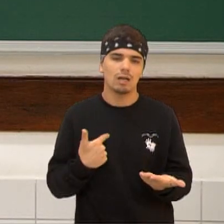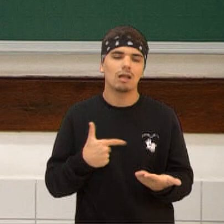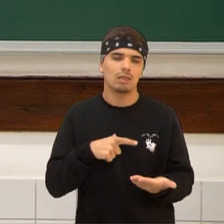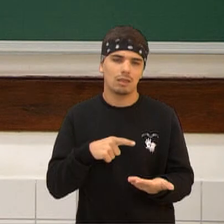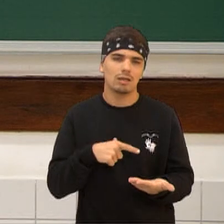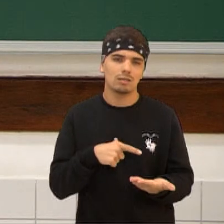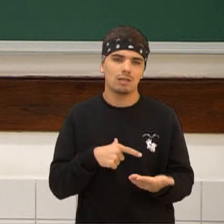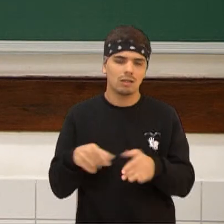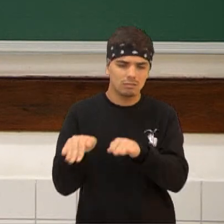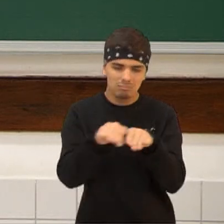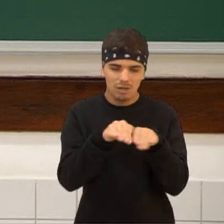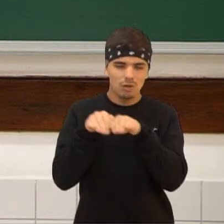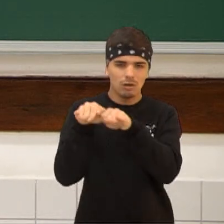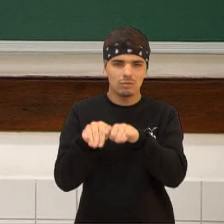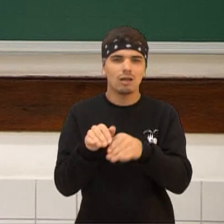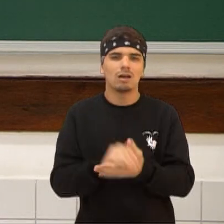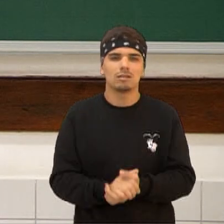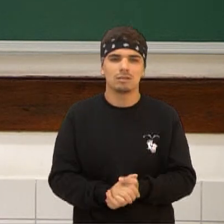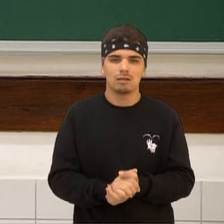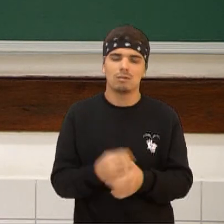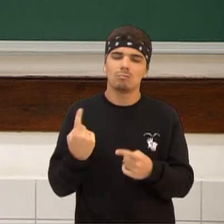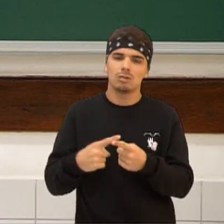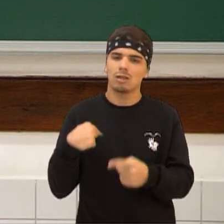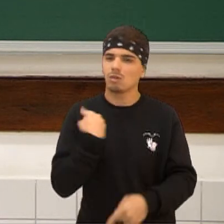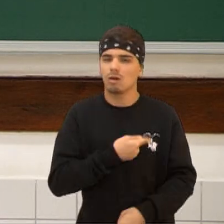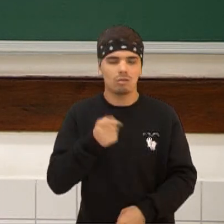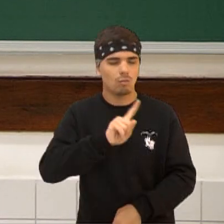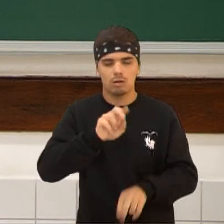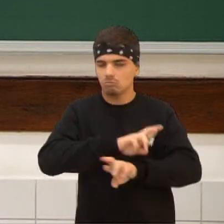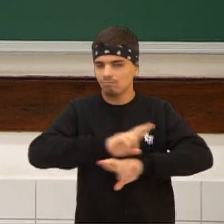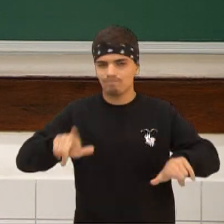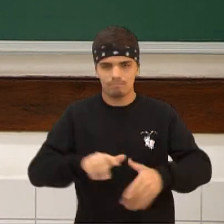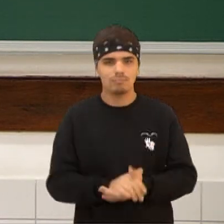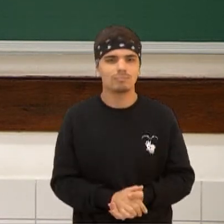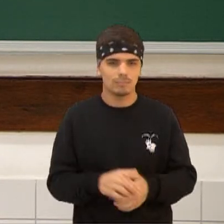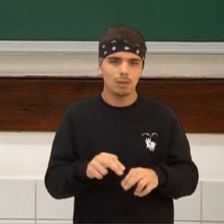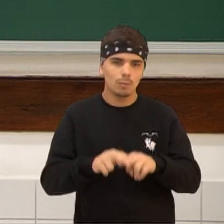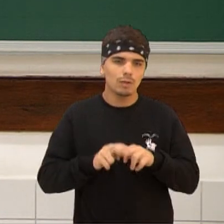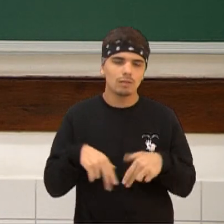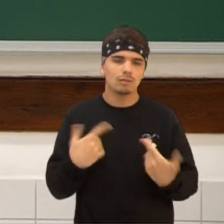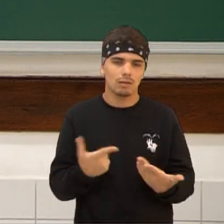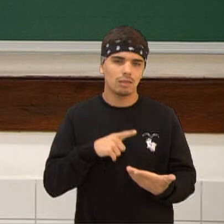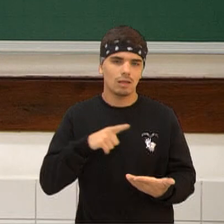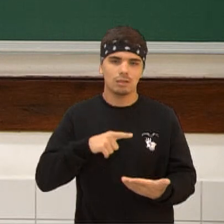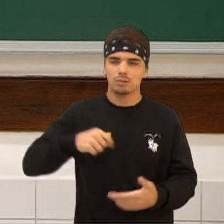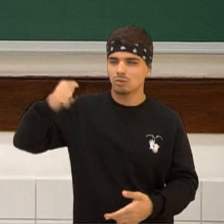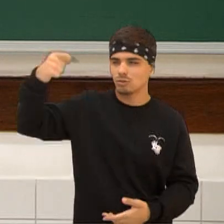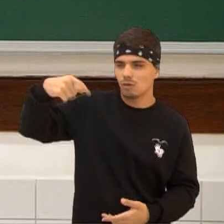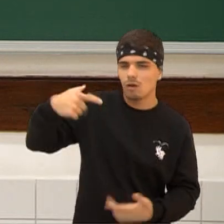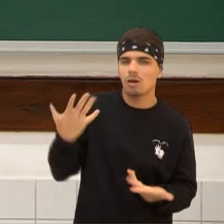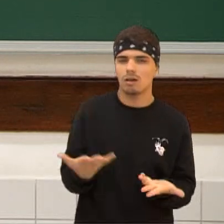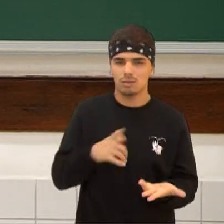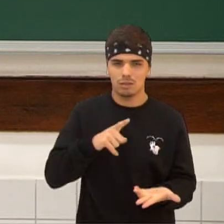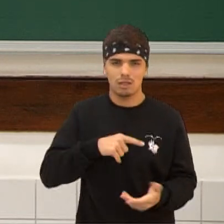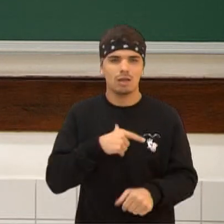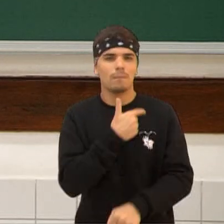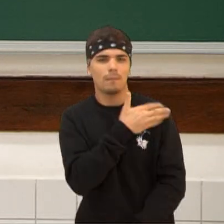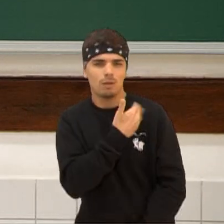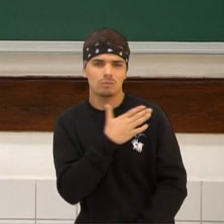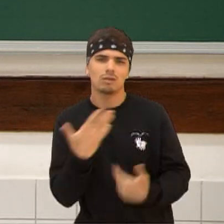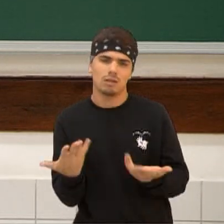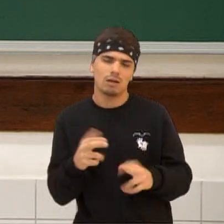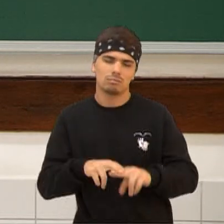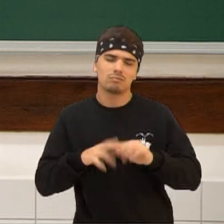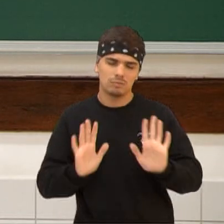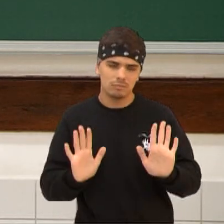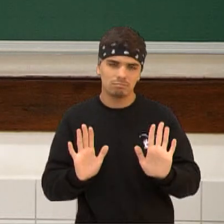ter essa igualdade, porque nós não somos nem um pouco diferentes. Uma cor de pele, daí você fica lá no sol torrando, e daí você vai ter preconceito que, pelo amor